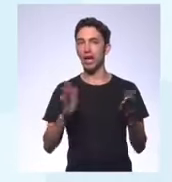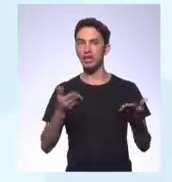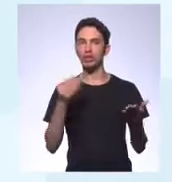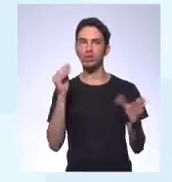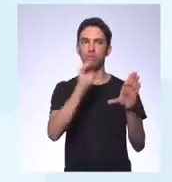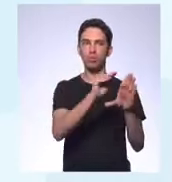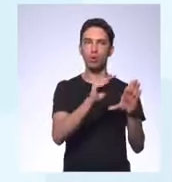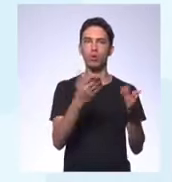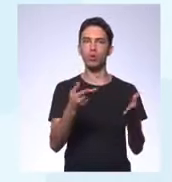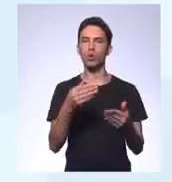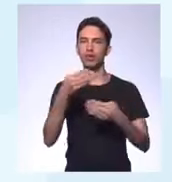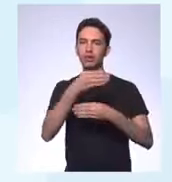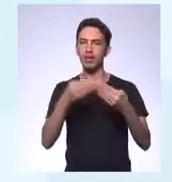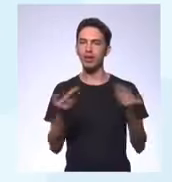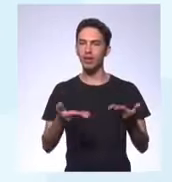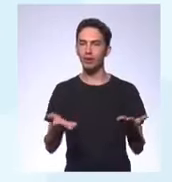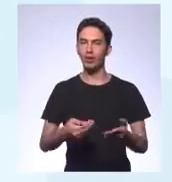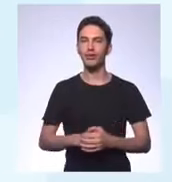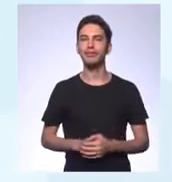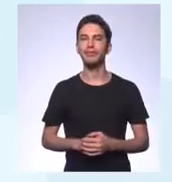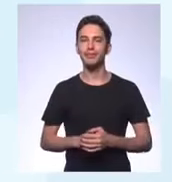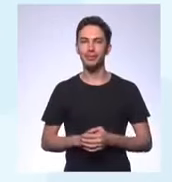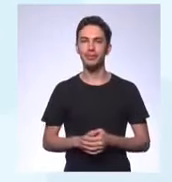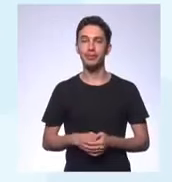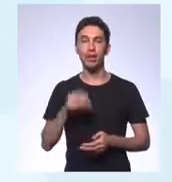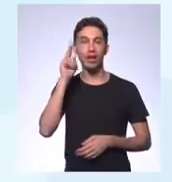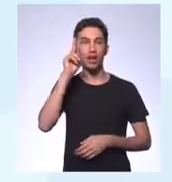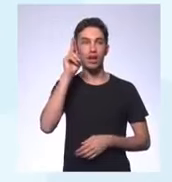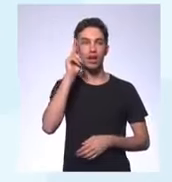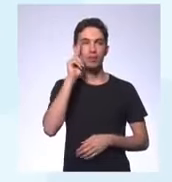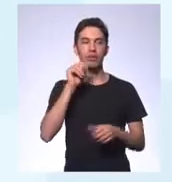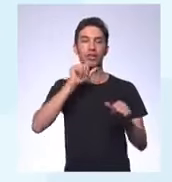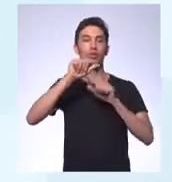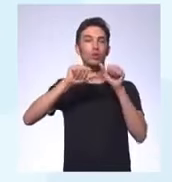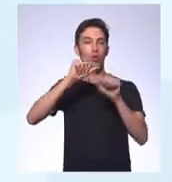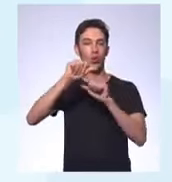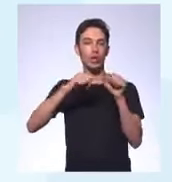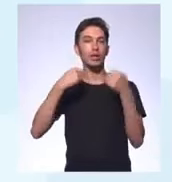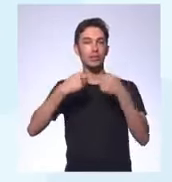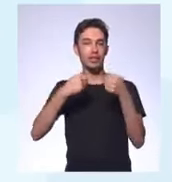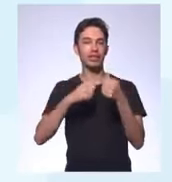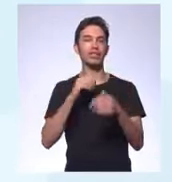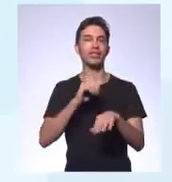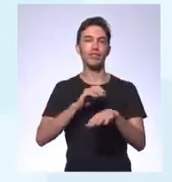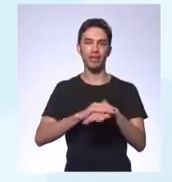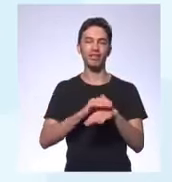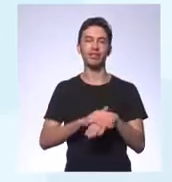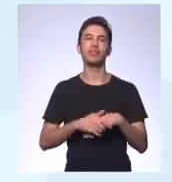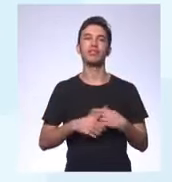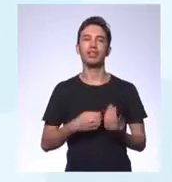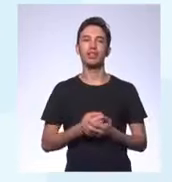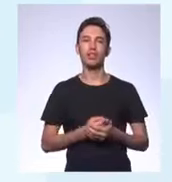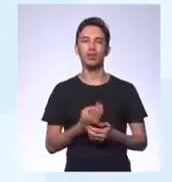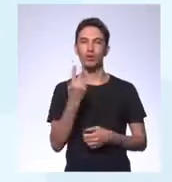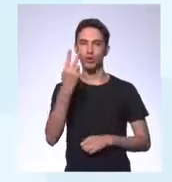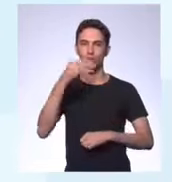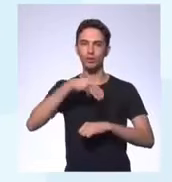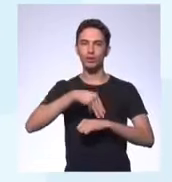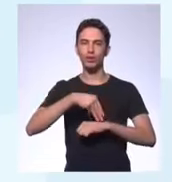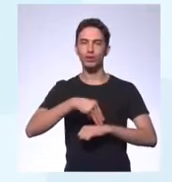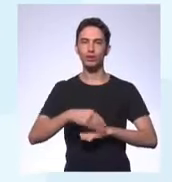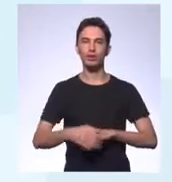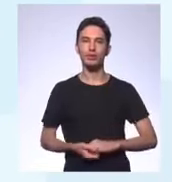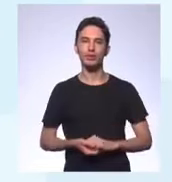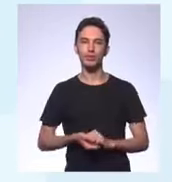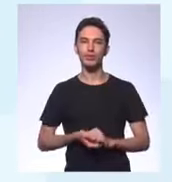agora, incluímos, tá bom? Então, lembrem-se das alterações que eu falei que precisam ser feitas. Vamos lá, 2 minutinhos.